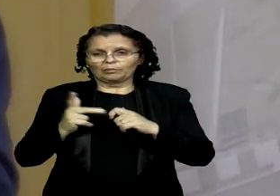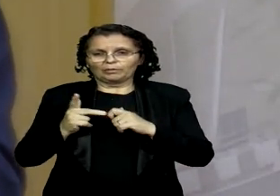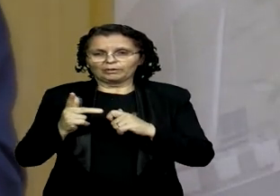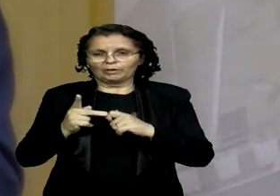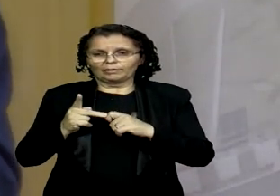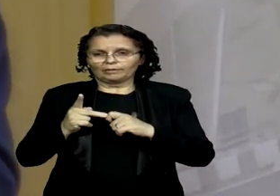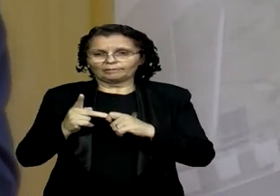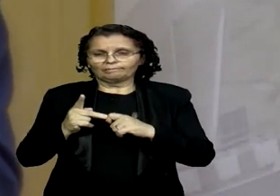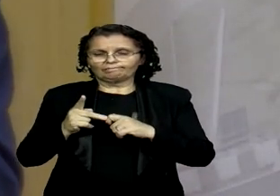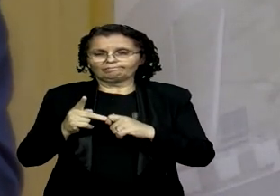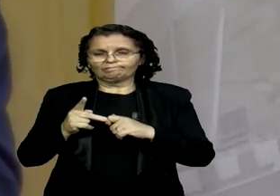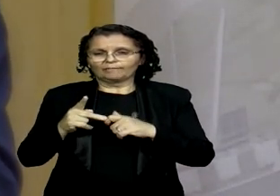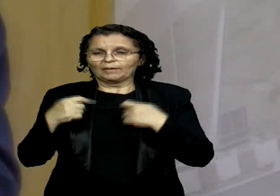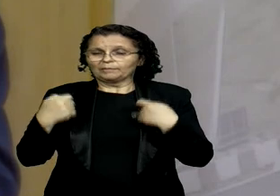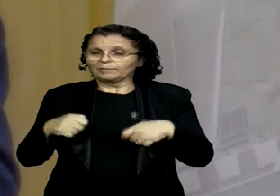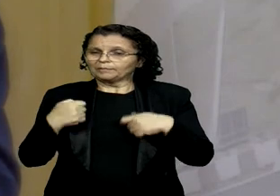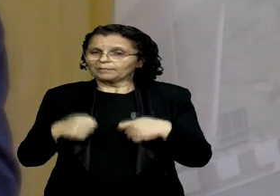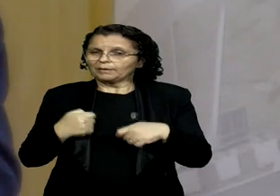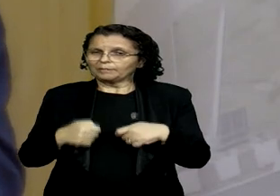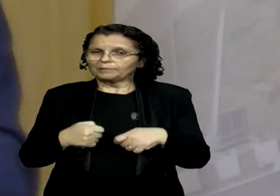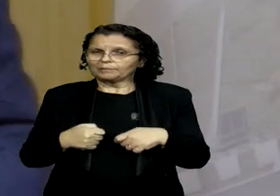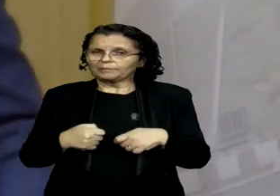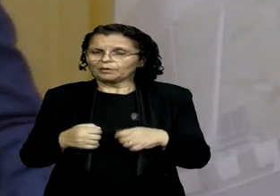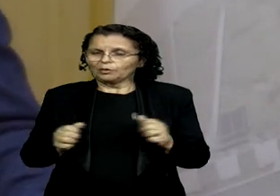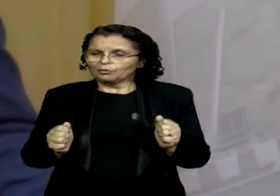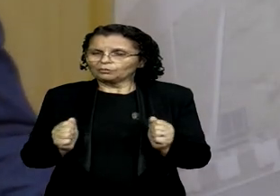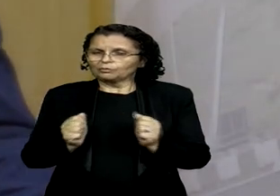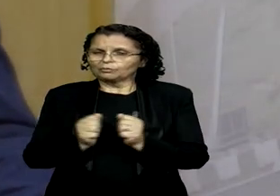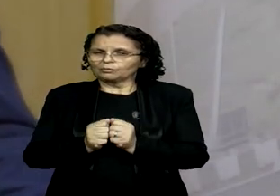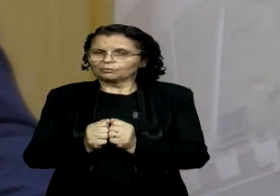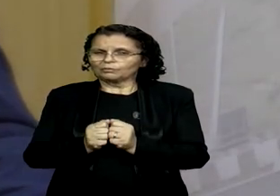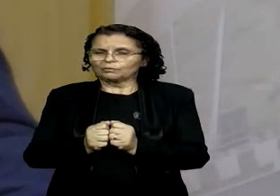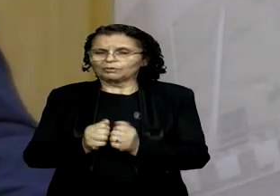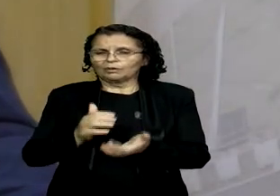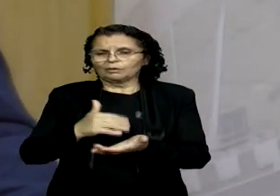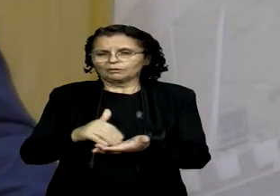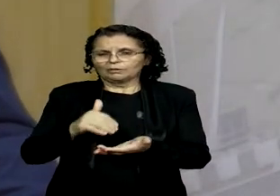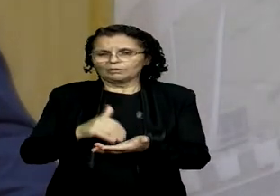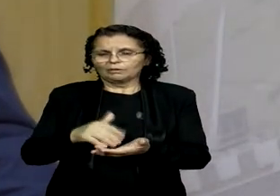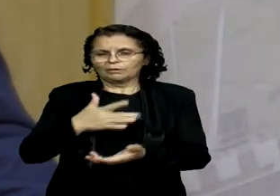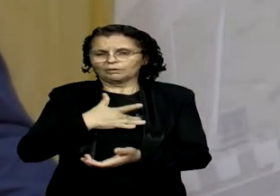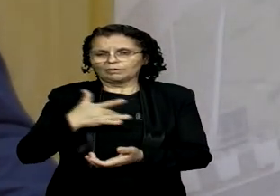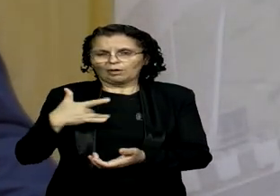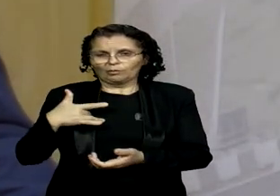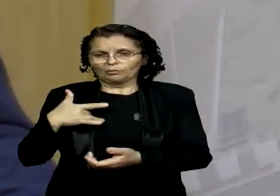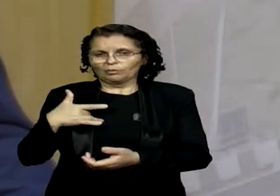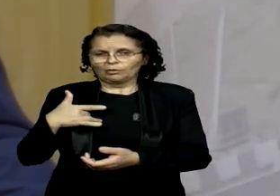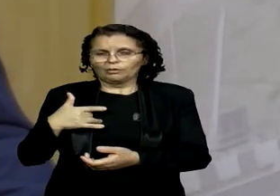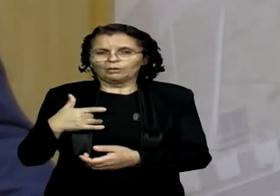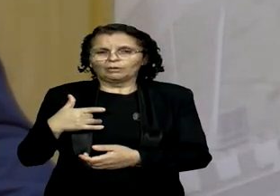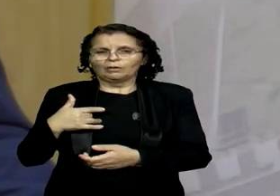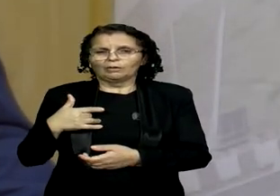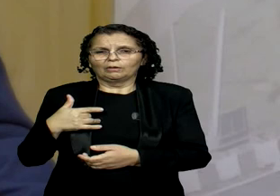neuropediatra. Então, nós precisamos verificar, junto ao secretário de Saúde do município,